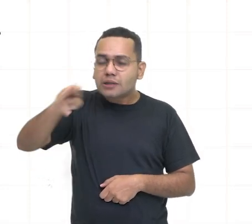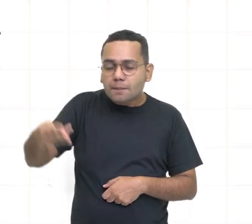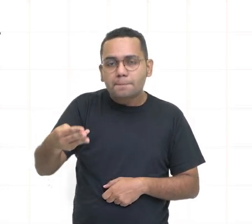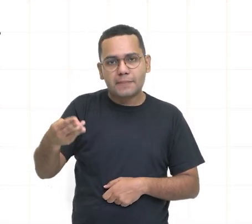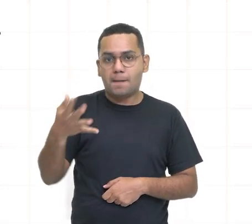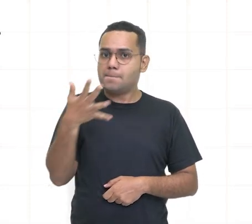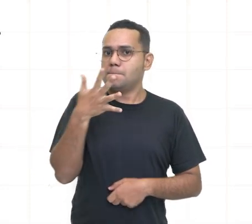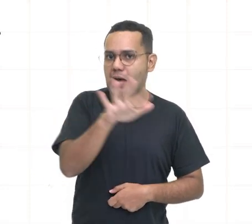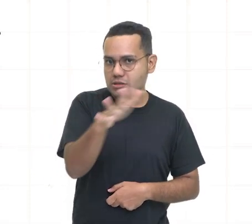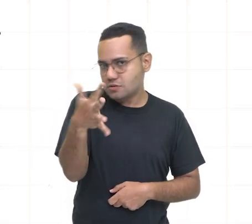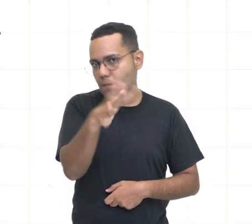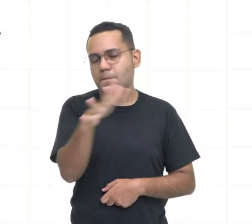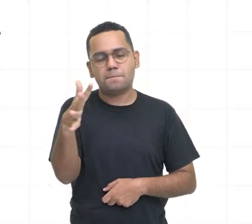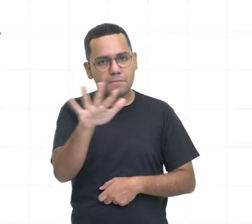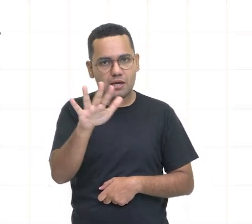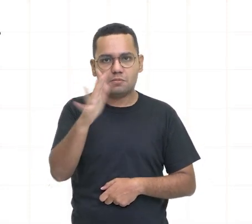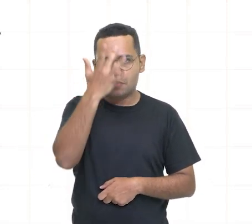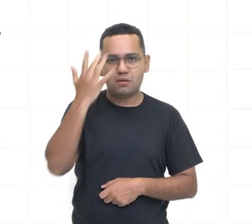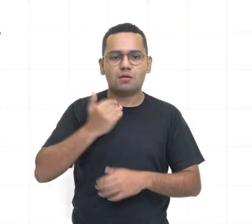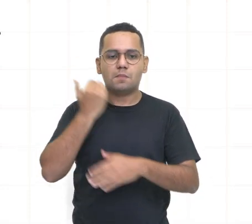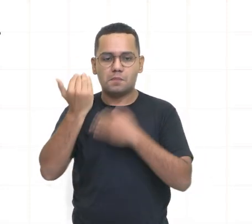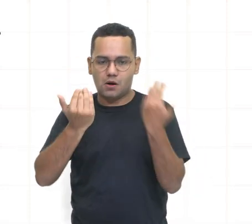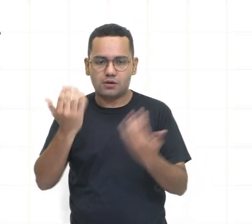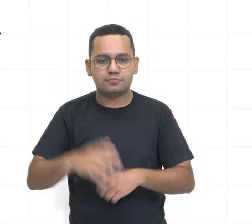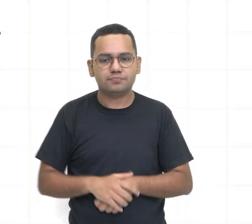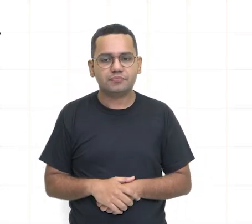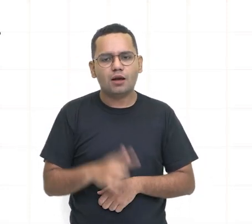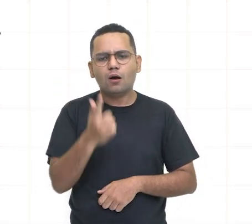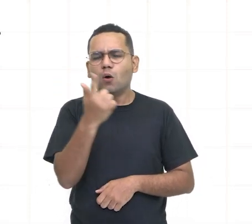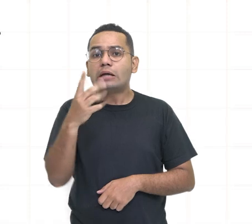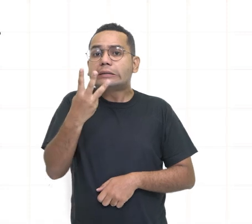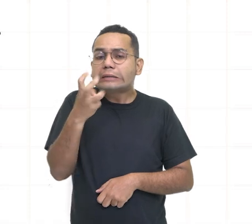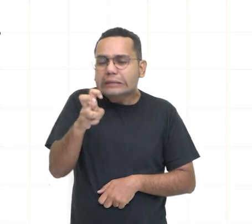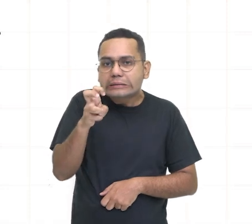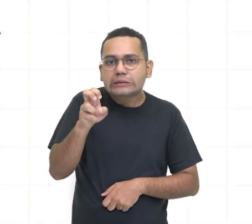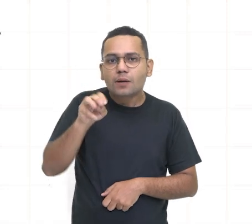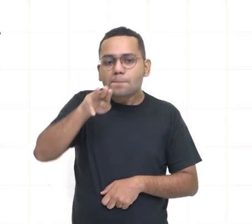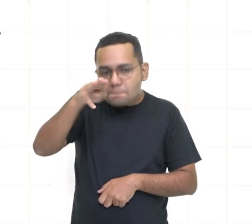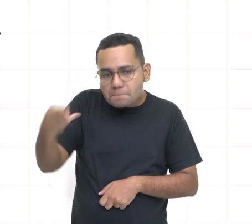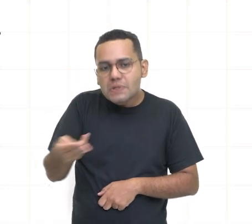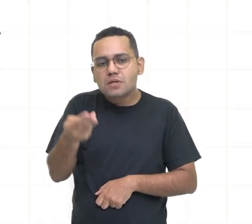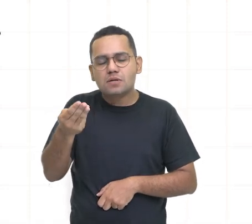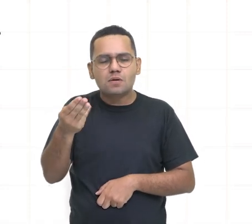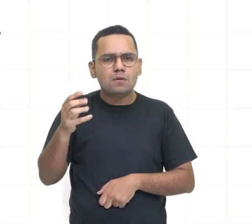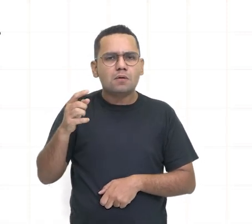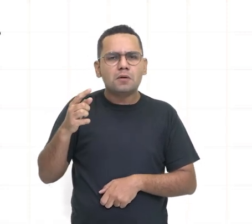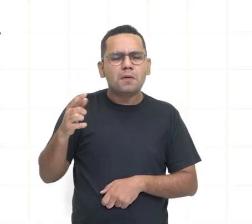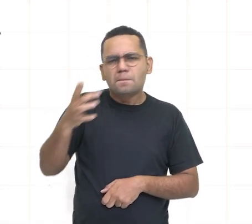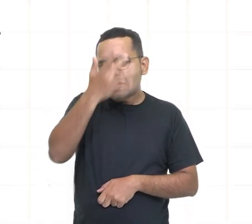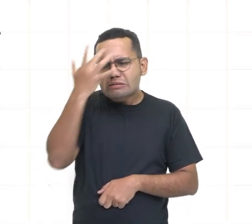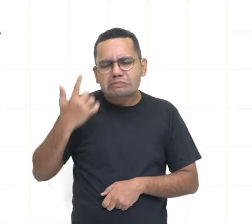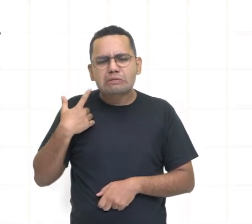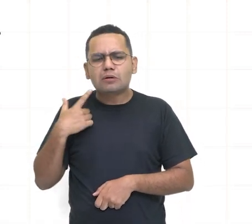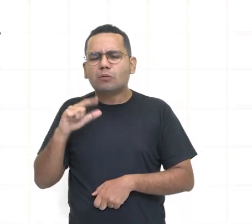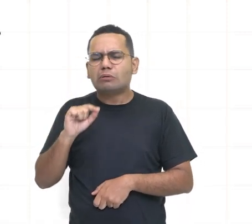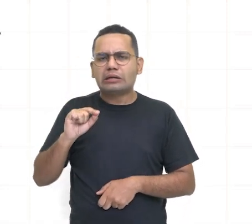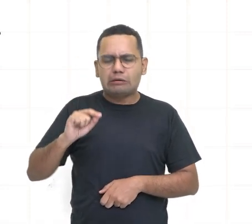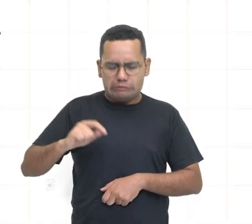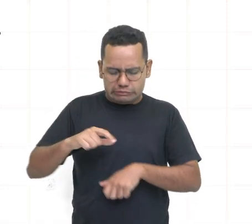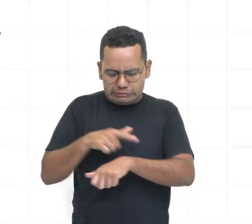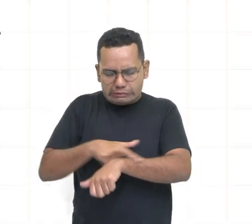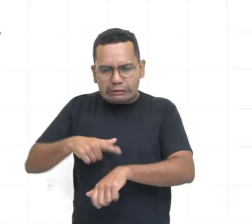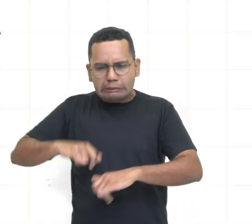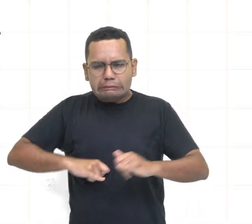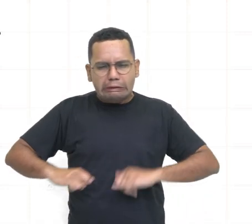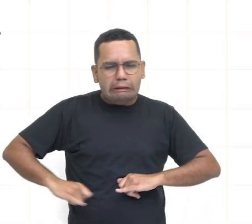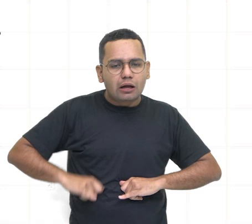conflito. 35 milhões de feridos e 3 milhões de desaparecidos. Então, como vocês estão vendo,